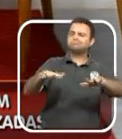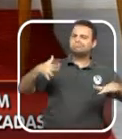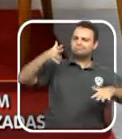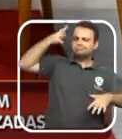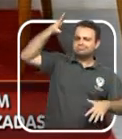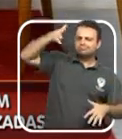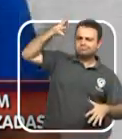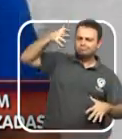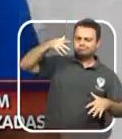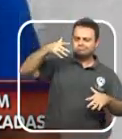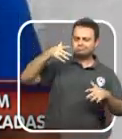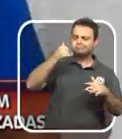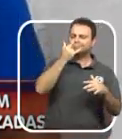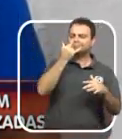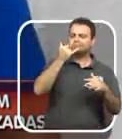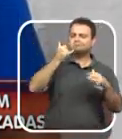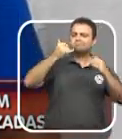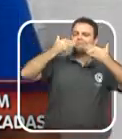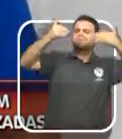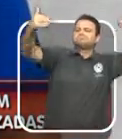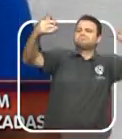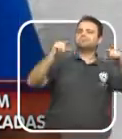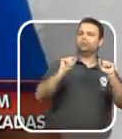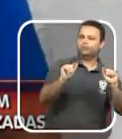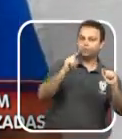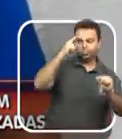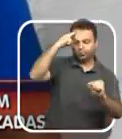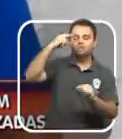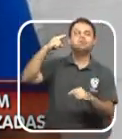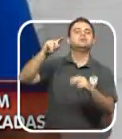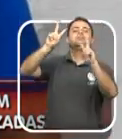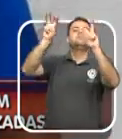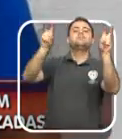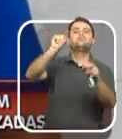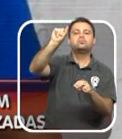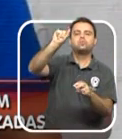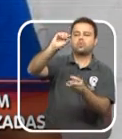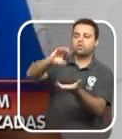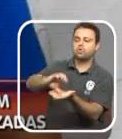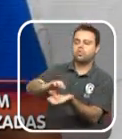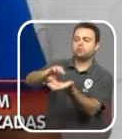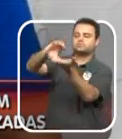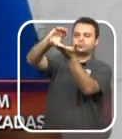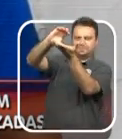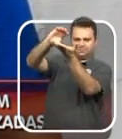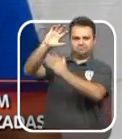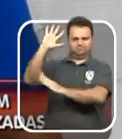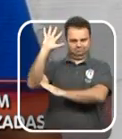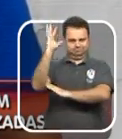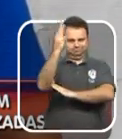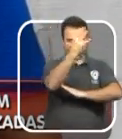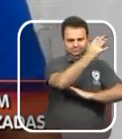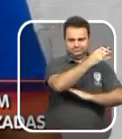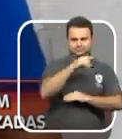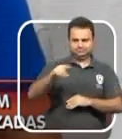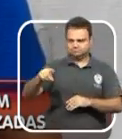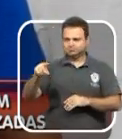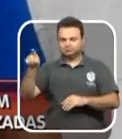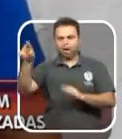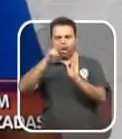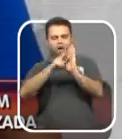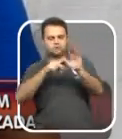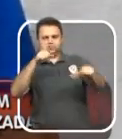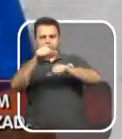né? Sem dúvida, são muitos temas, né, que os vereadores se debruçam no seu dia a dia. Nós somos procurados, né,